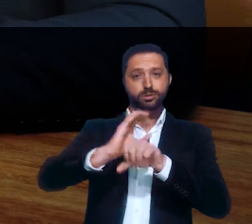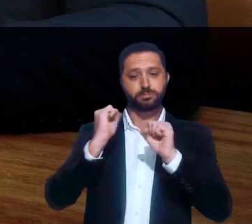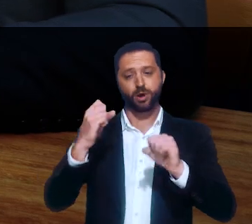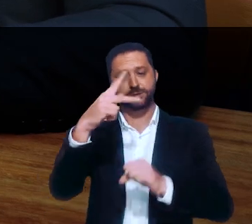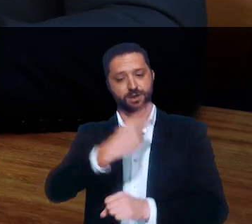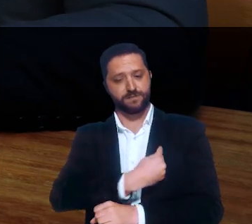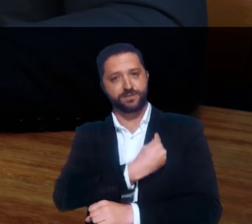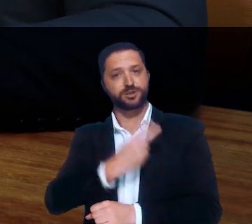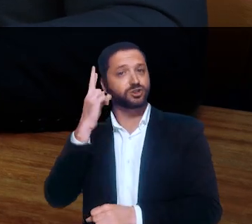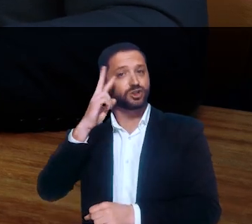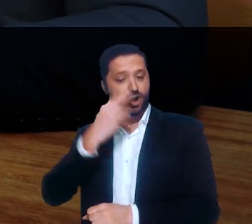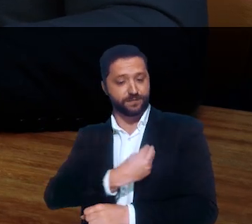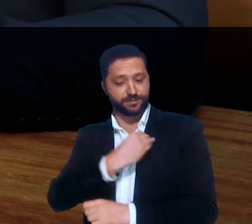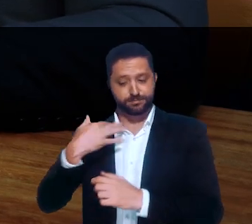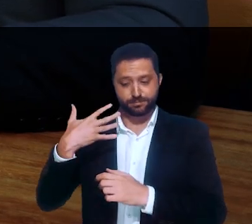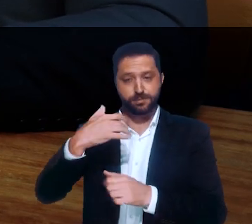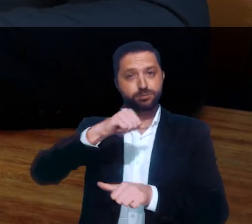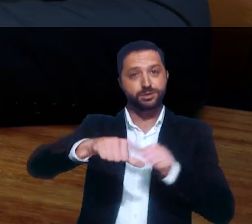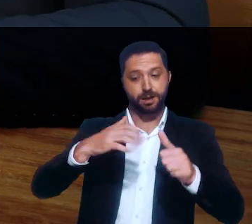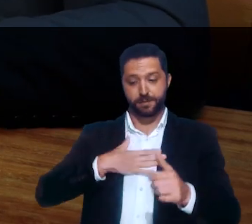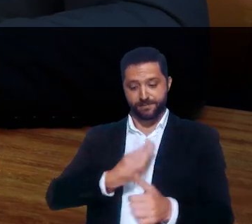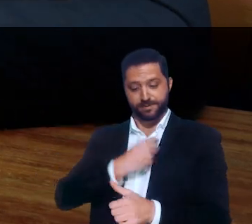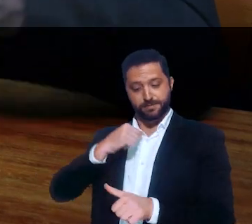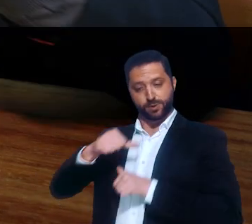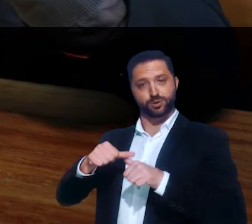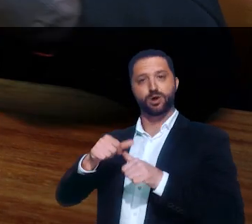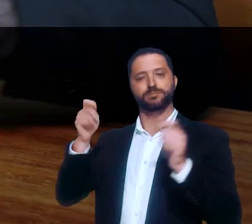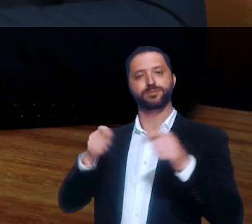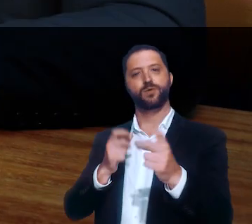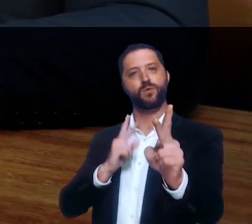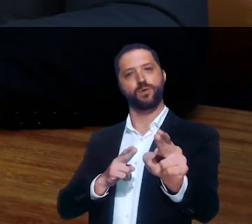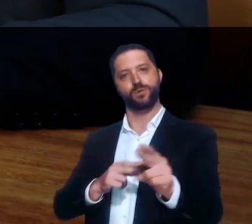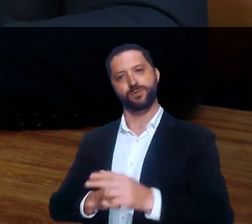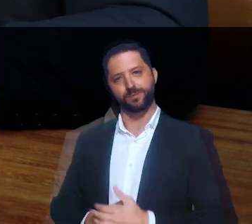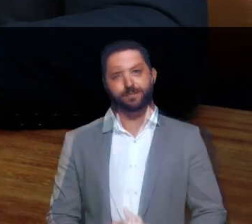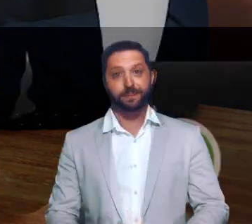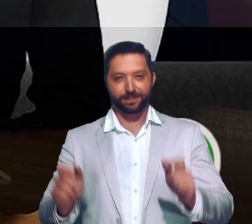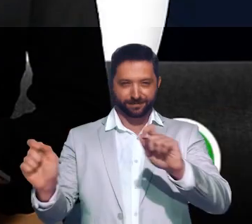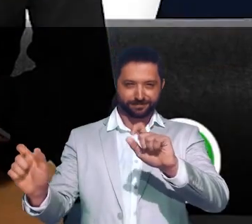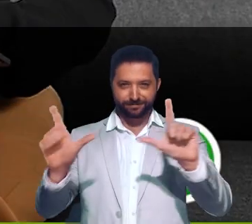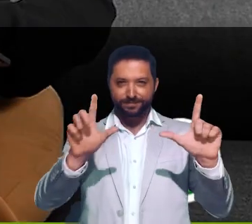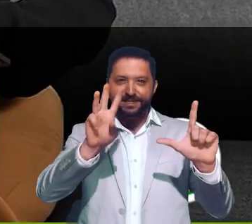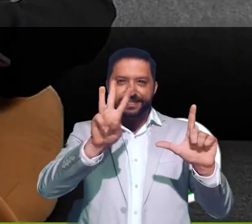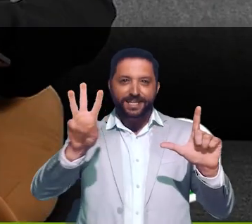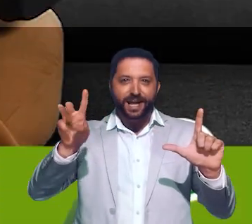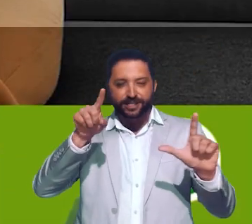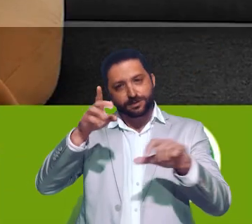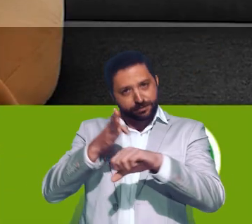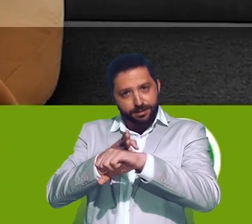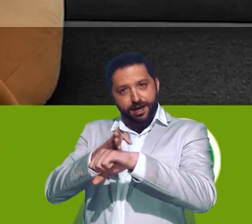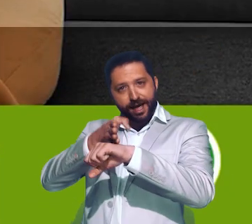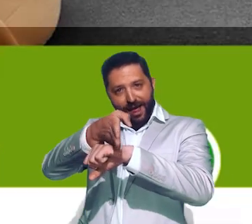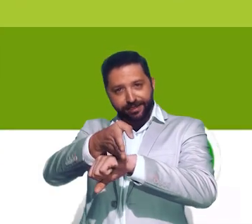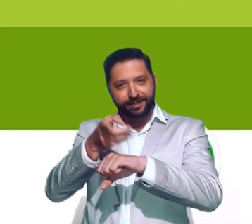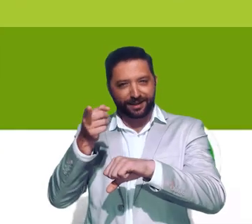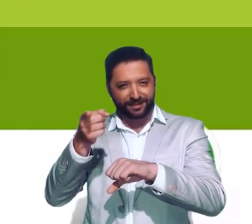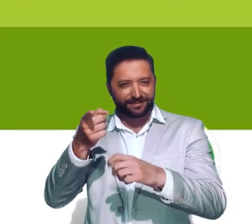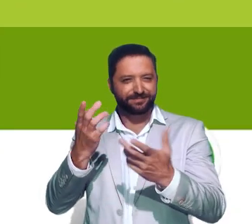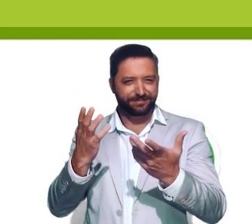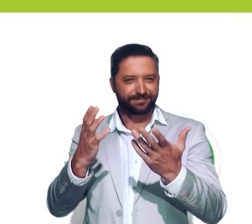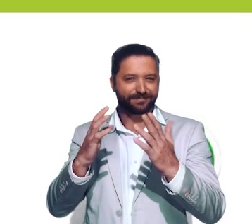mudar sua vida, sua história e seu destino. Foi assim comigo, pode ser assim com você. Então estão todos convidados para